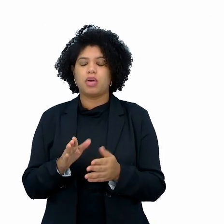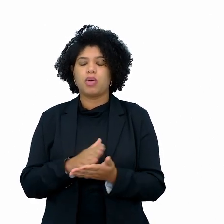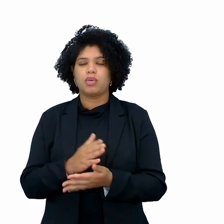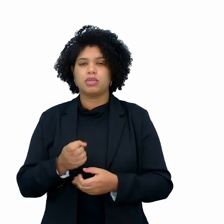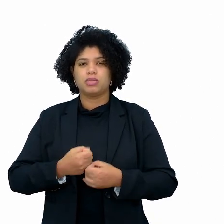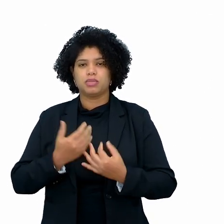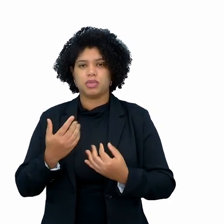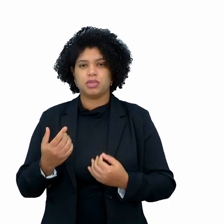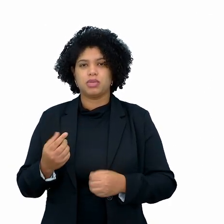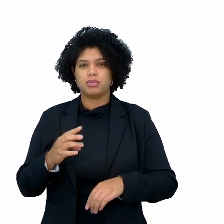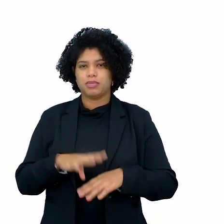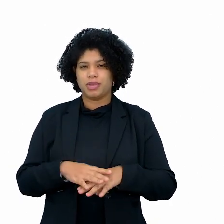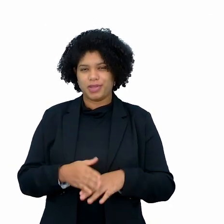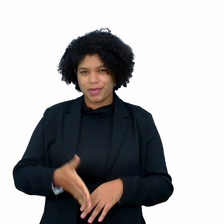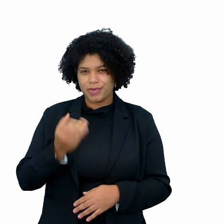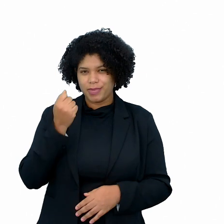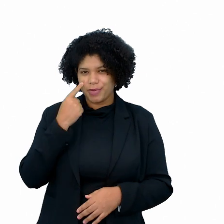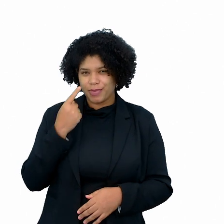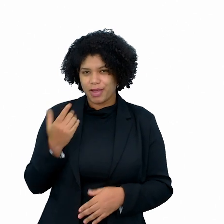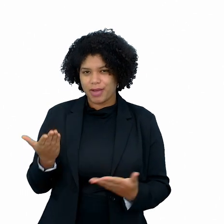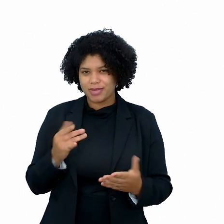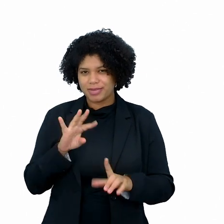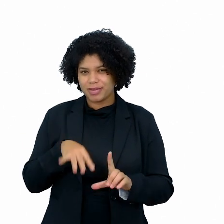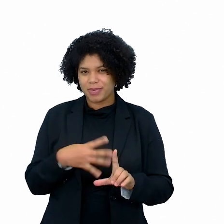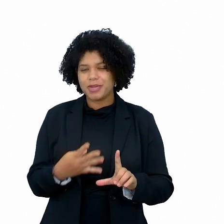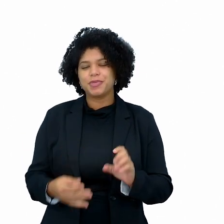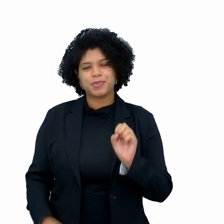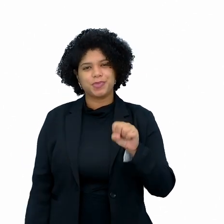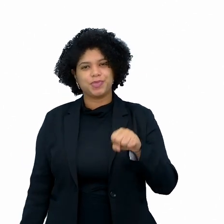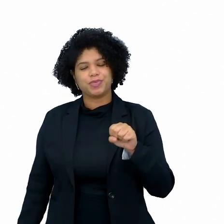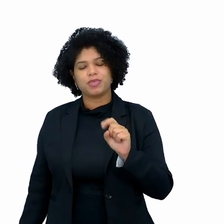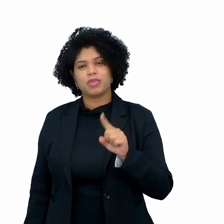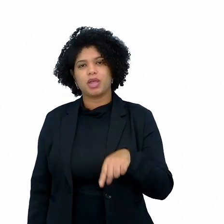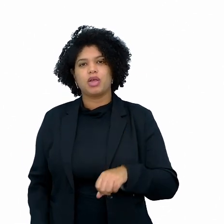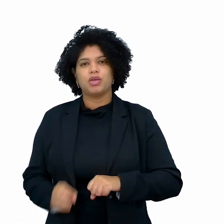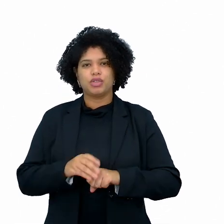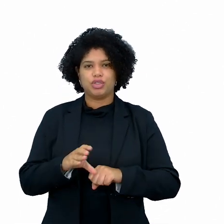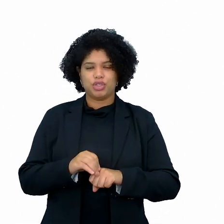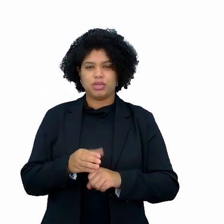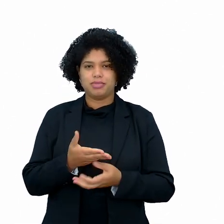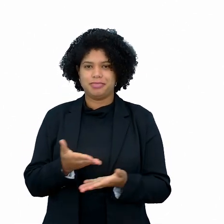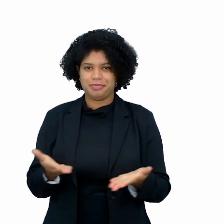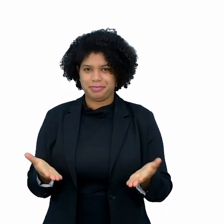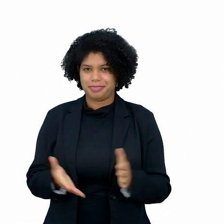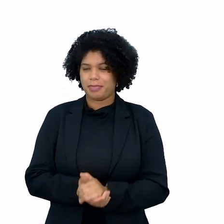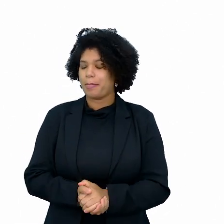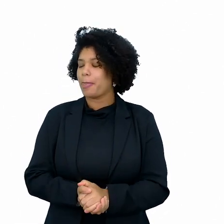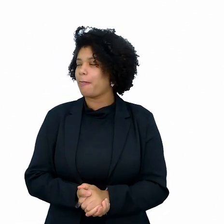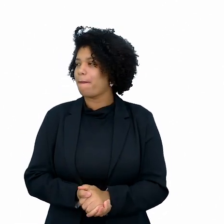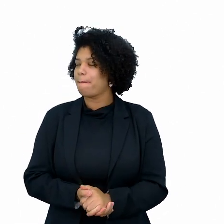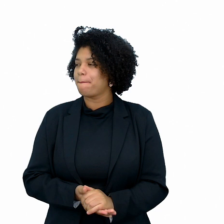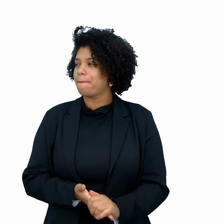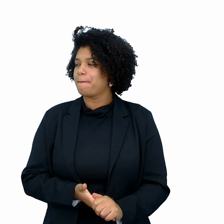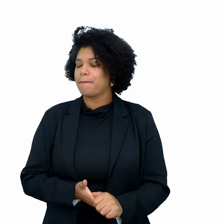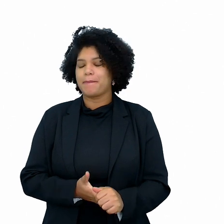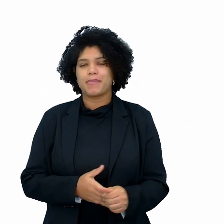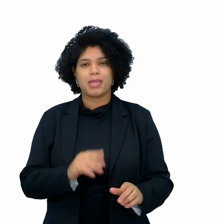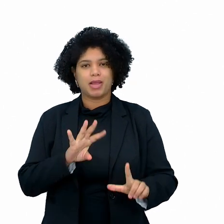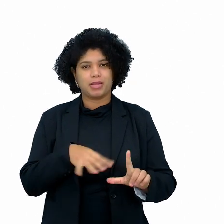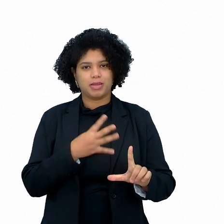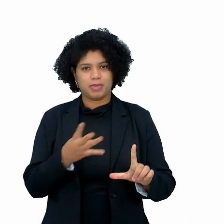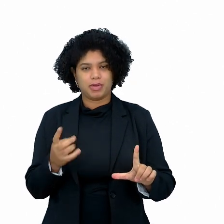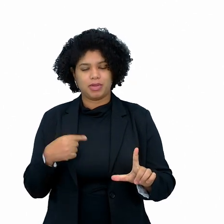matemáticas. Vamos visualizar essa tabela, então? É uma sugestão, gente. A tabela que a gente colocou